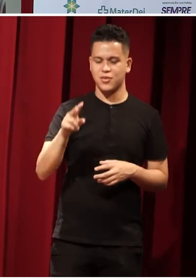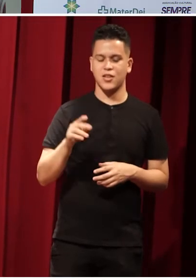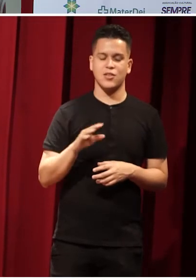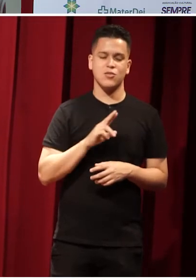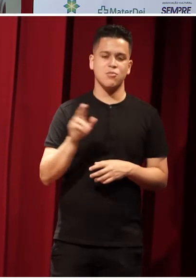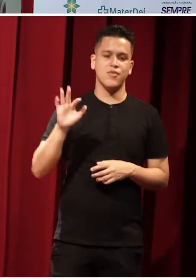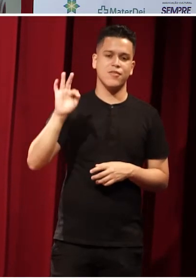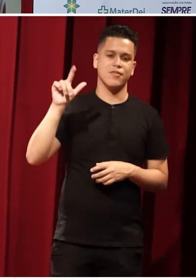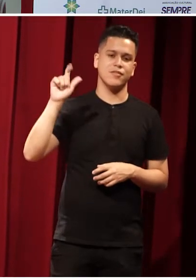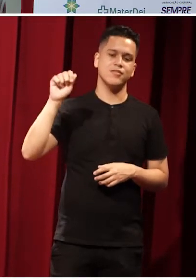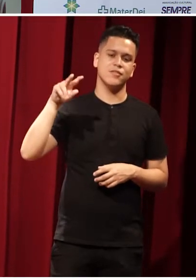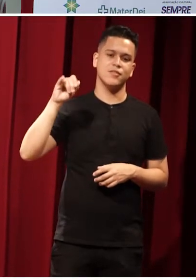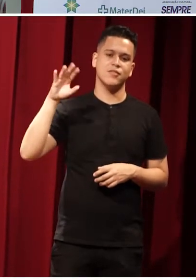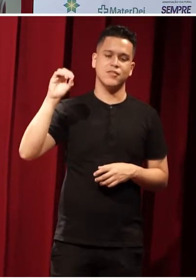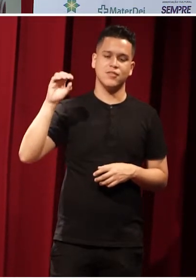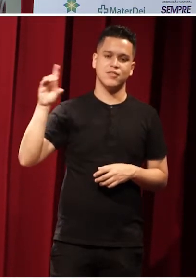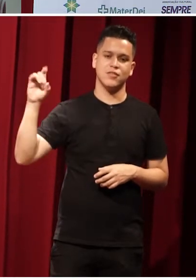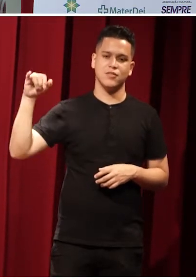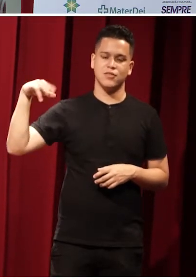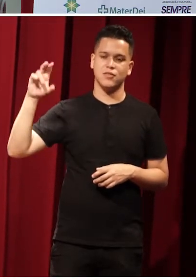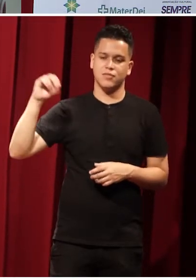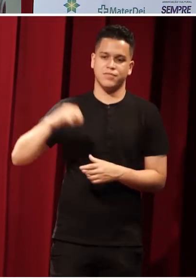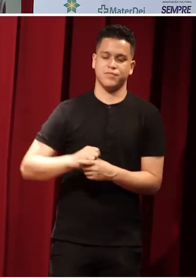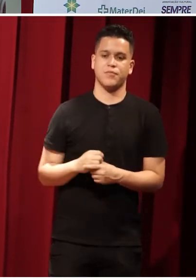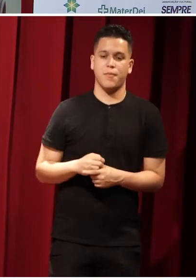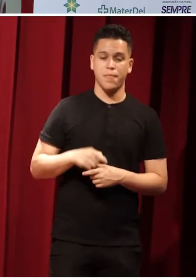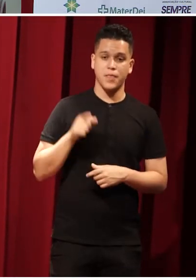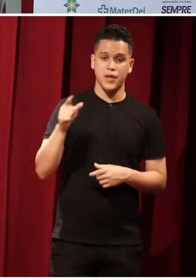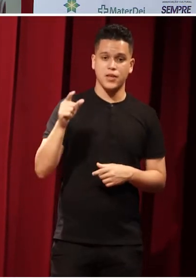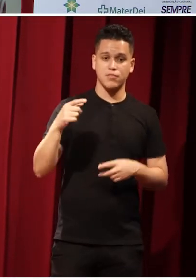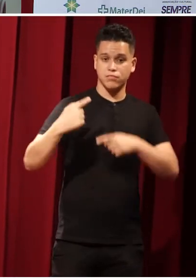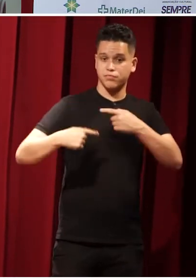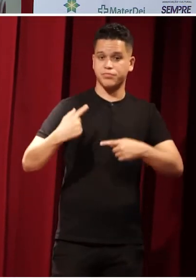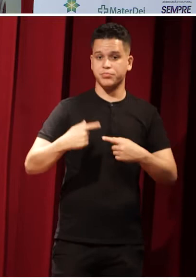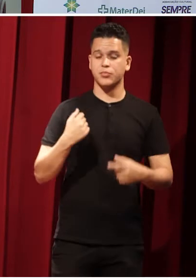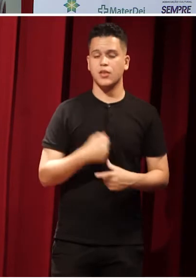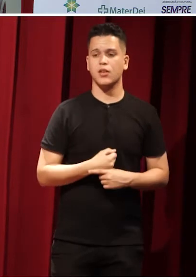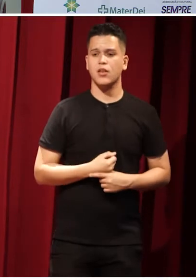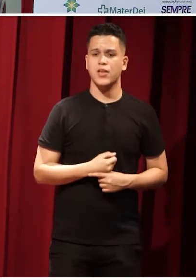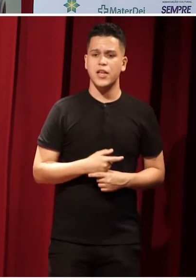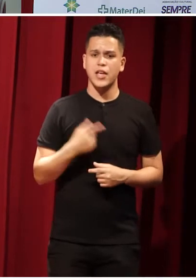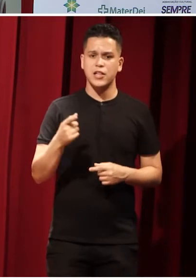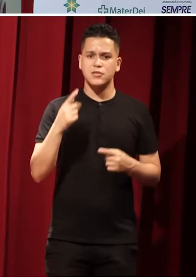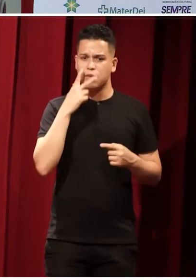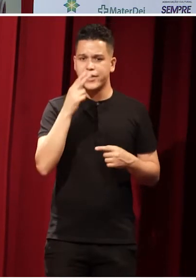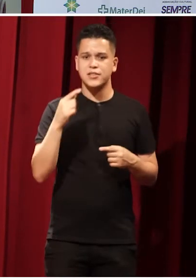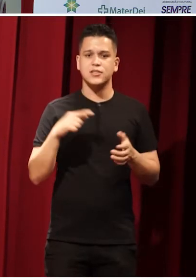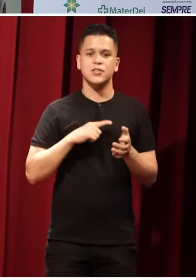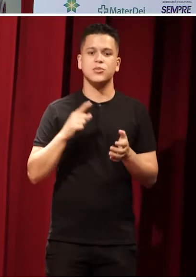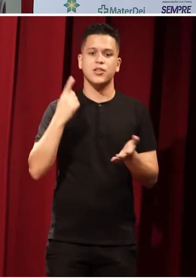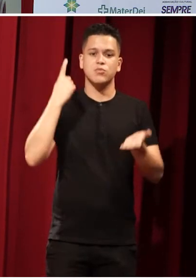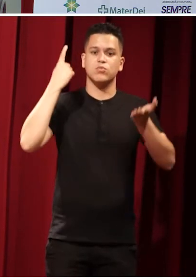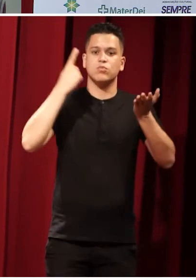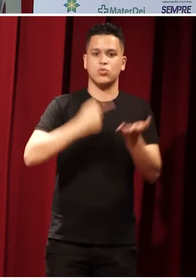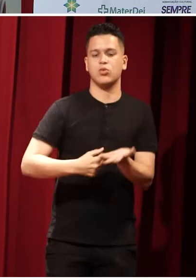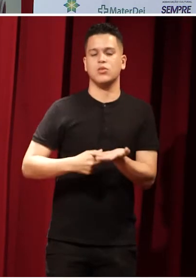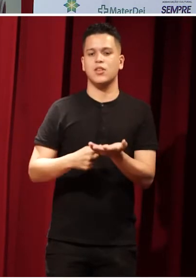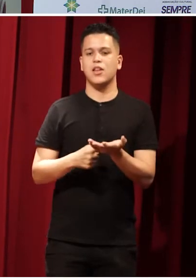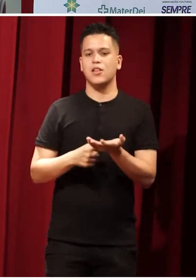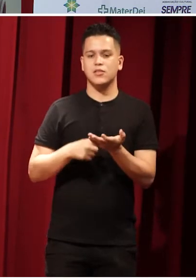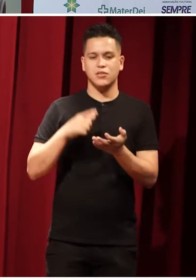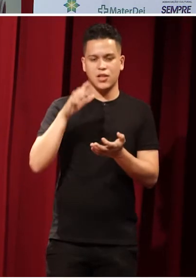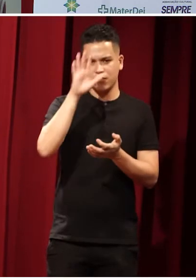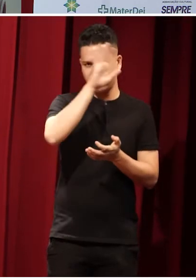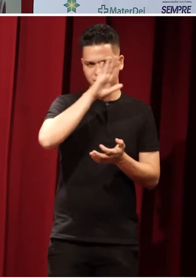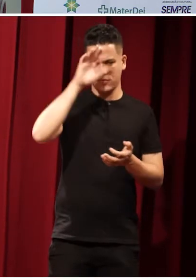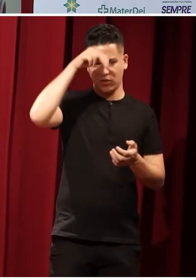Dino, esses governadores, por iniciativa deles, formou-se um pacto de governadores da Amazônia